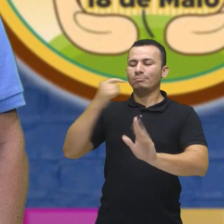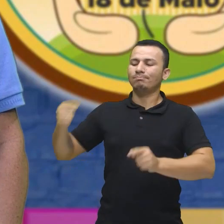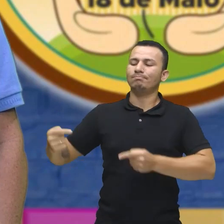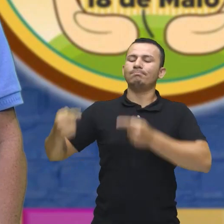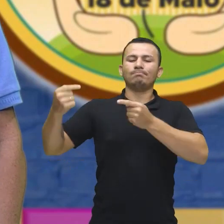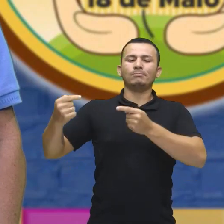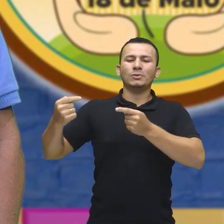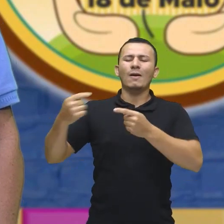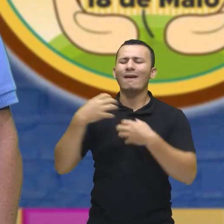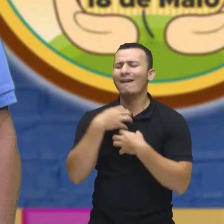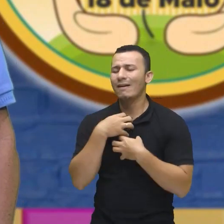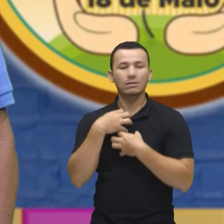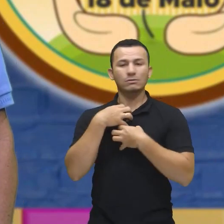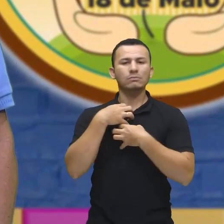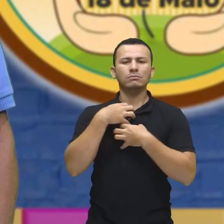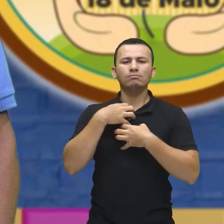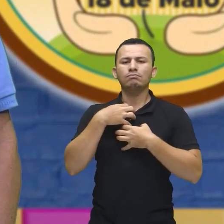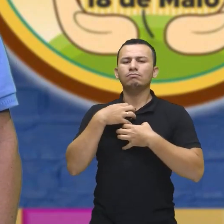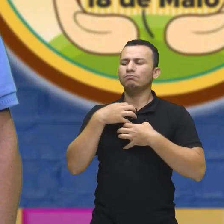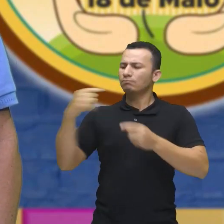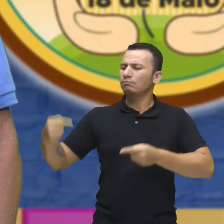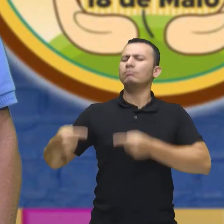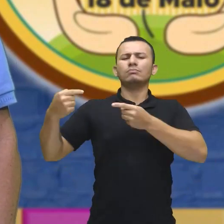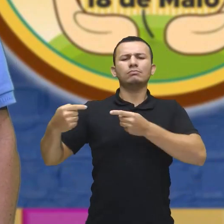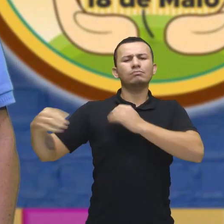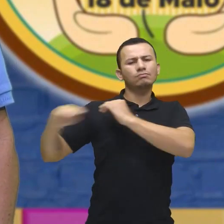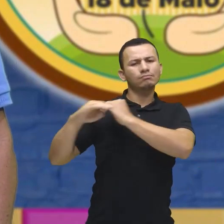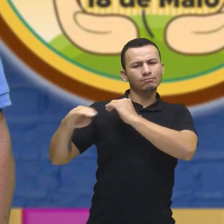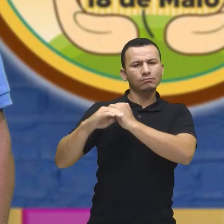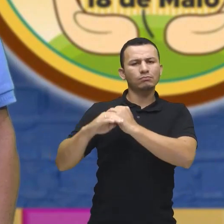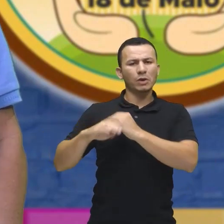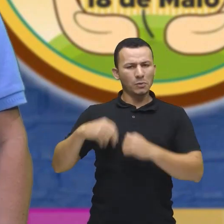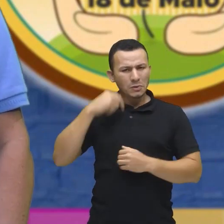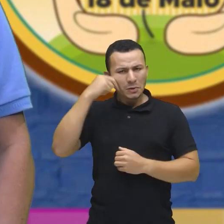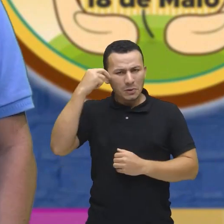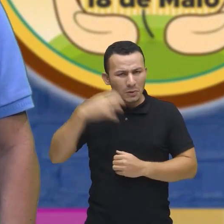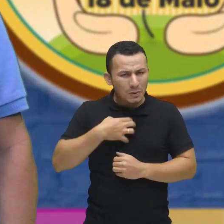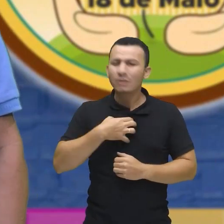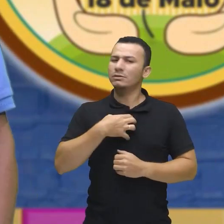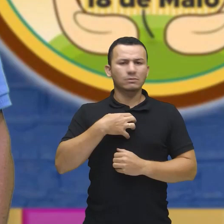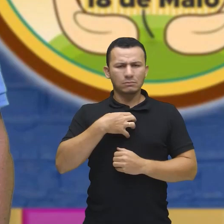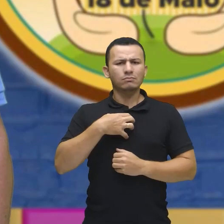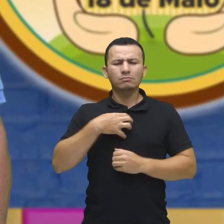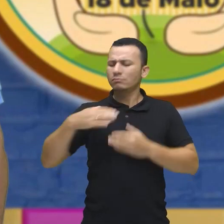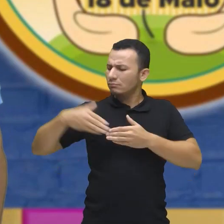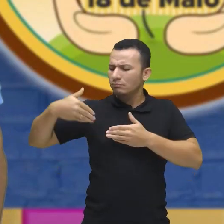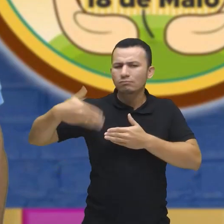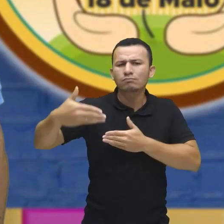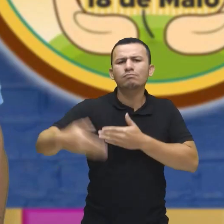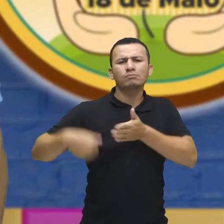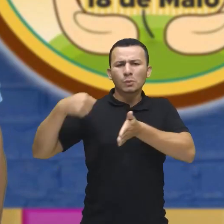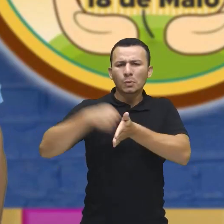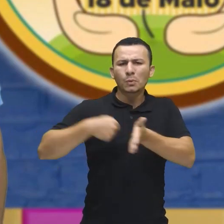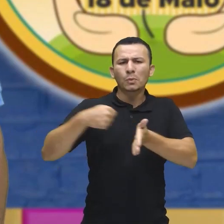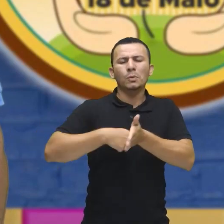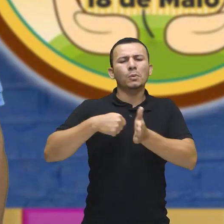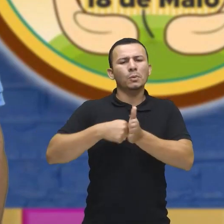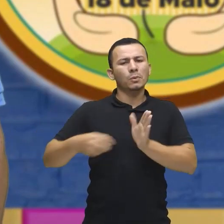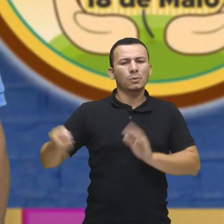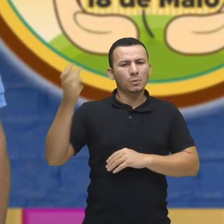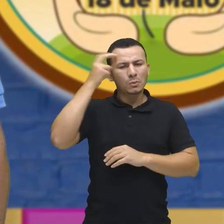mais. Eu não ter vergonha. E sim, levar adiante, perpetuar a minha